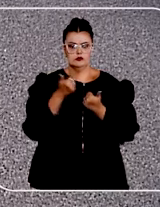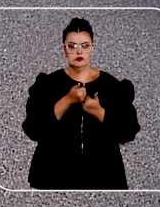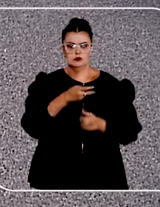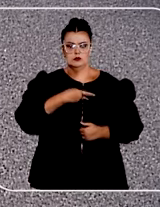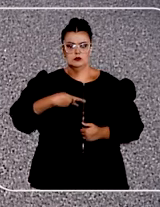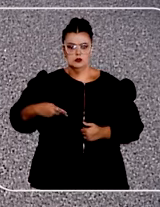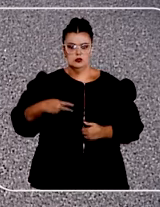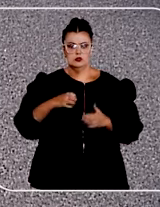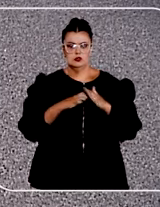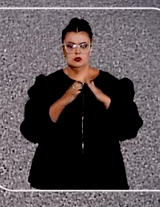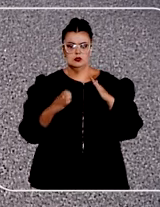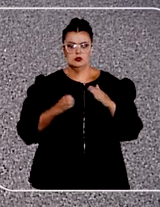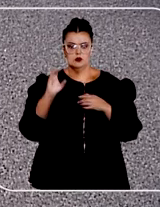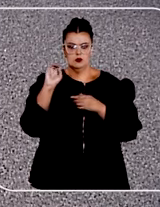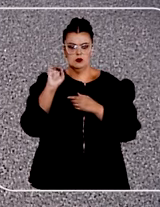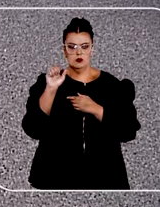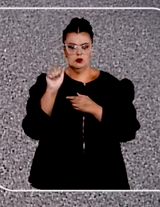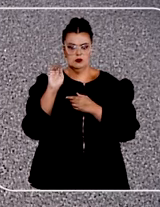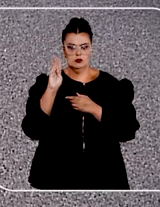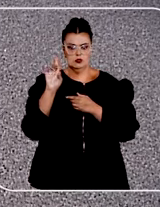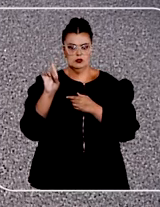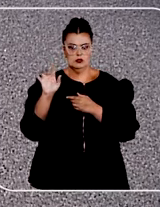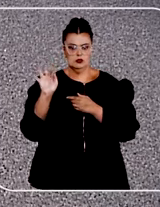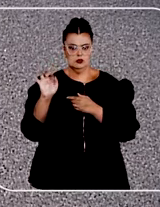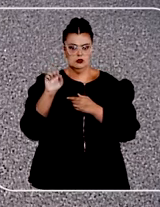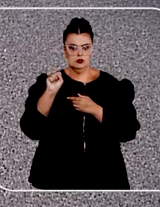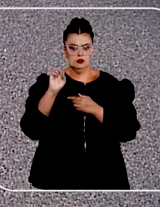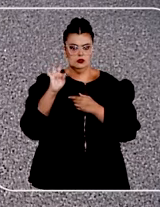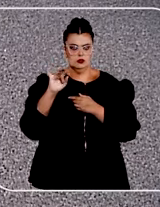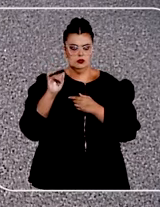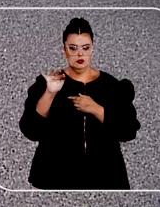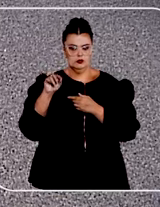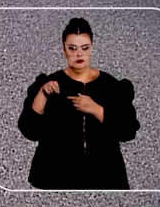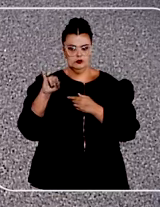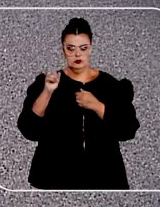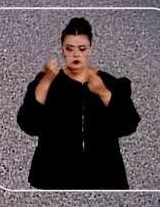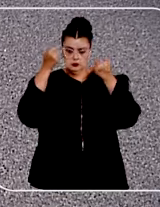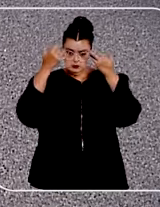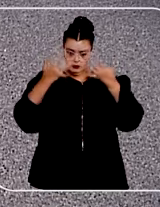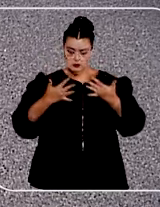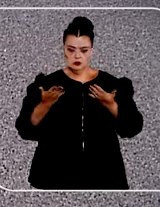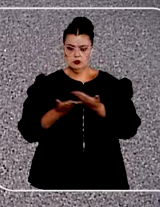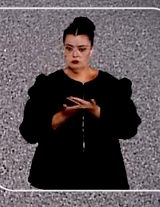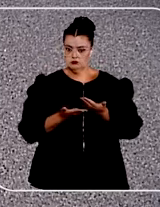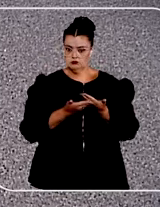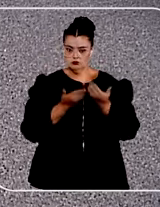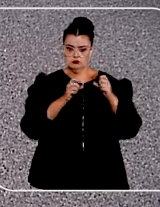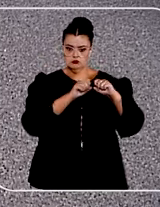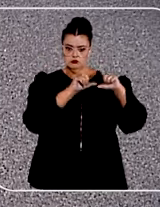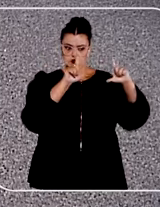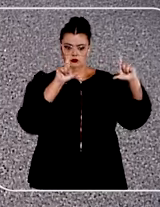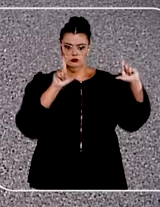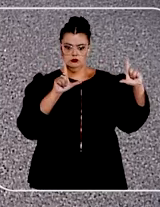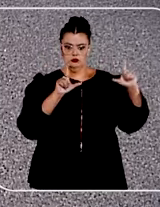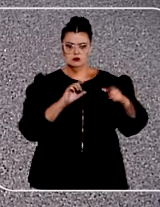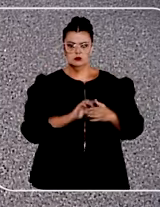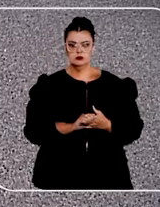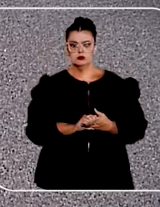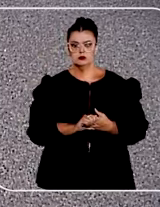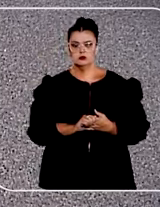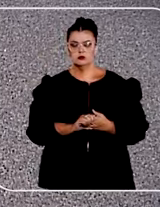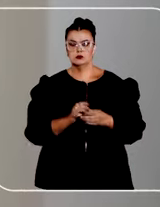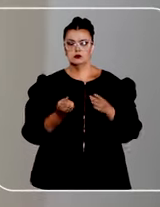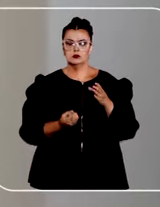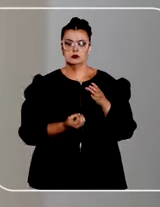comissão de Direito Empresarial da OAB DF Stephany Rocha vai esclarecer pra gente vamos acompanhar no telão o